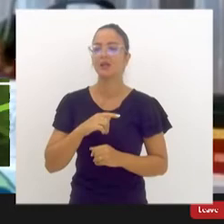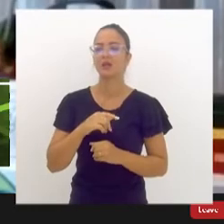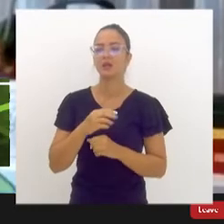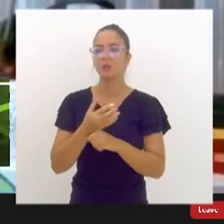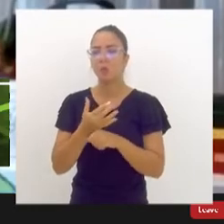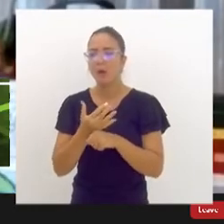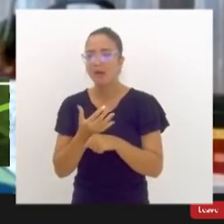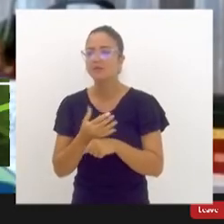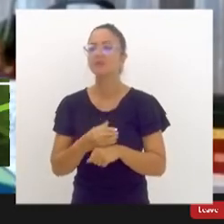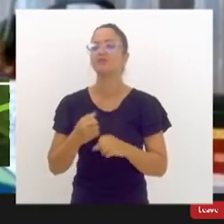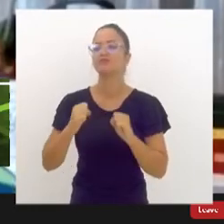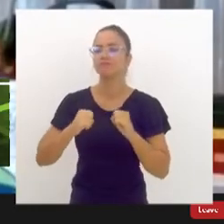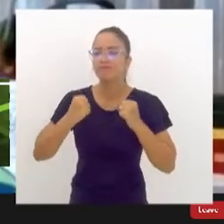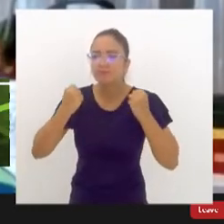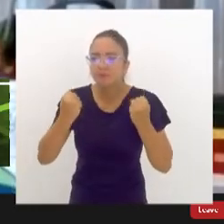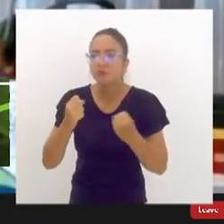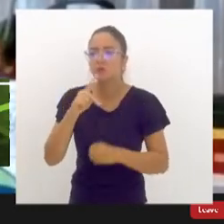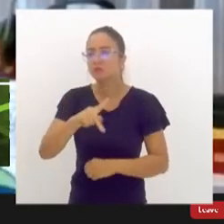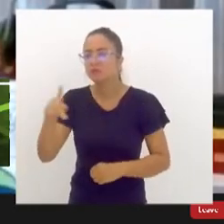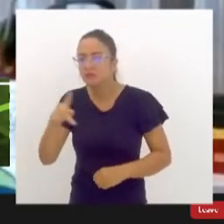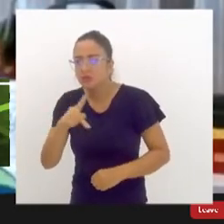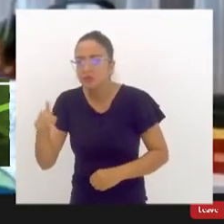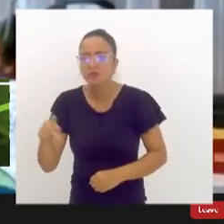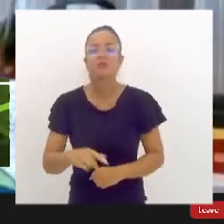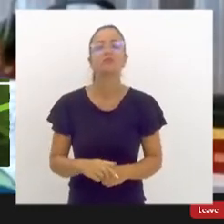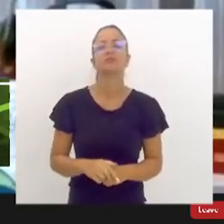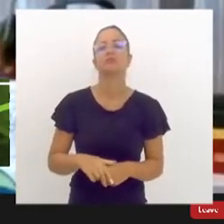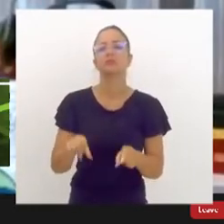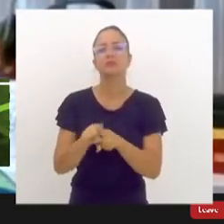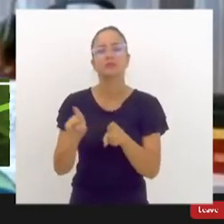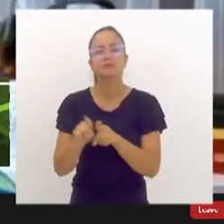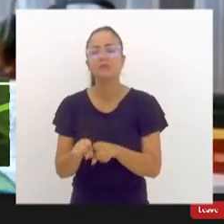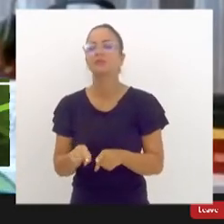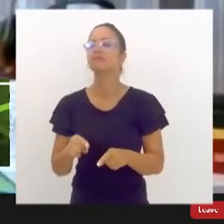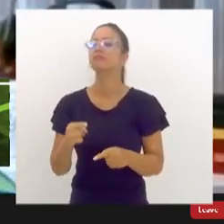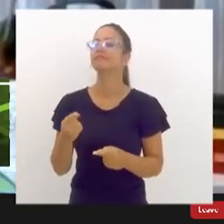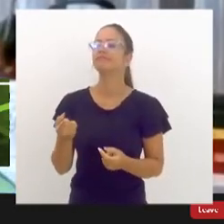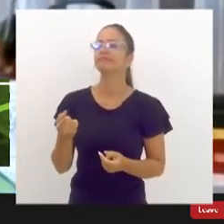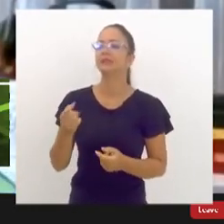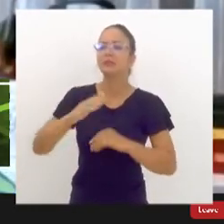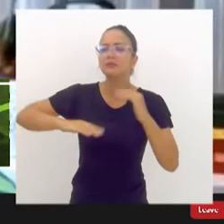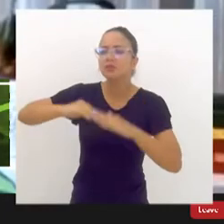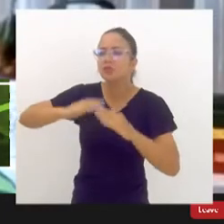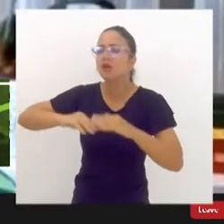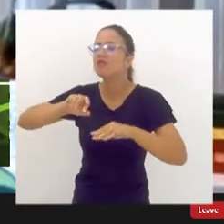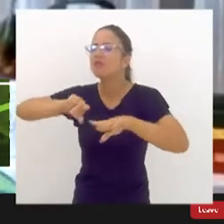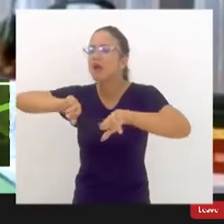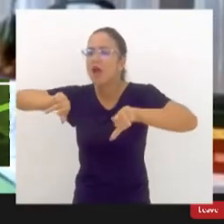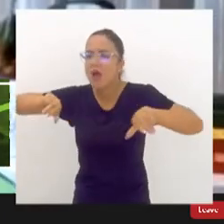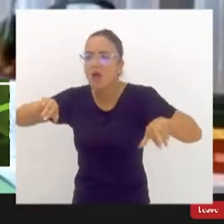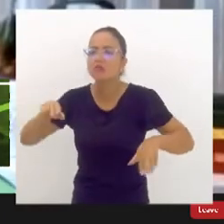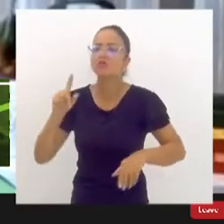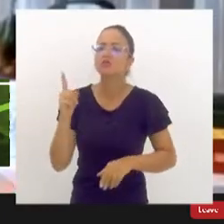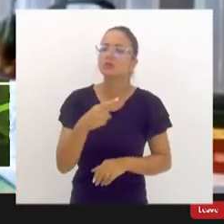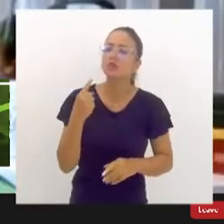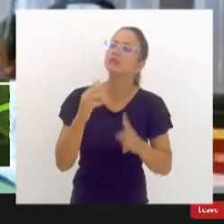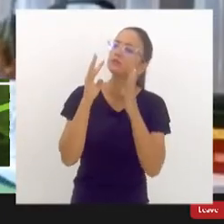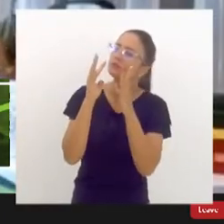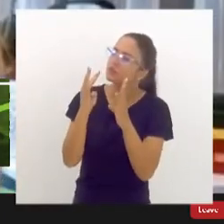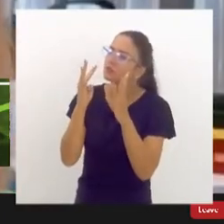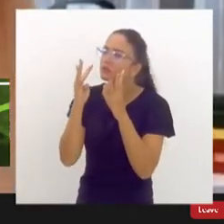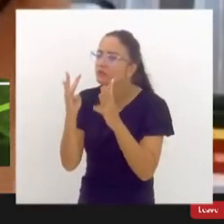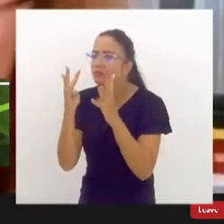da UERJ, também escutamos vários profissionais, ou seja, através